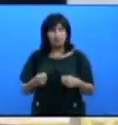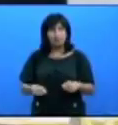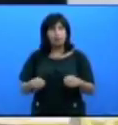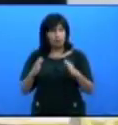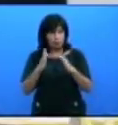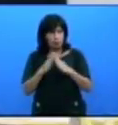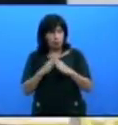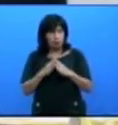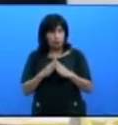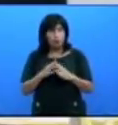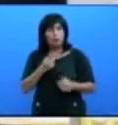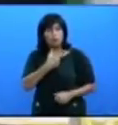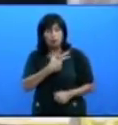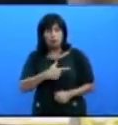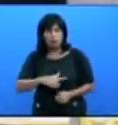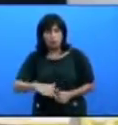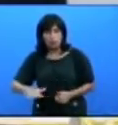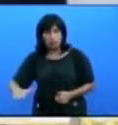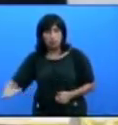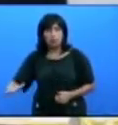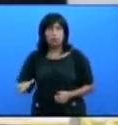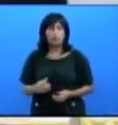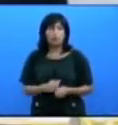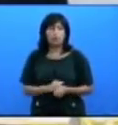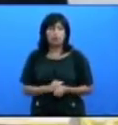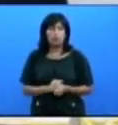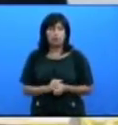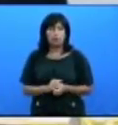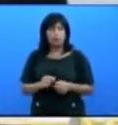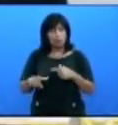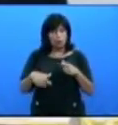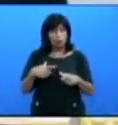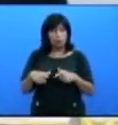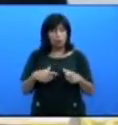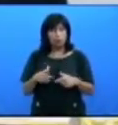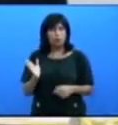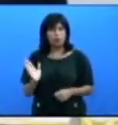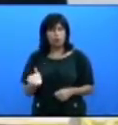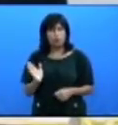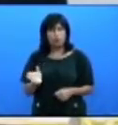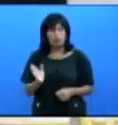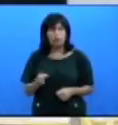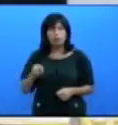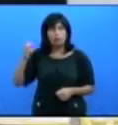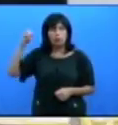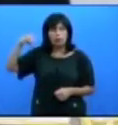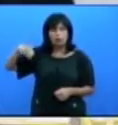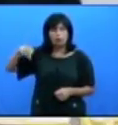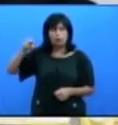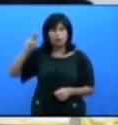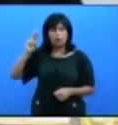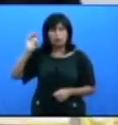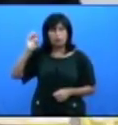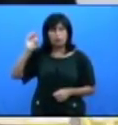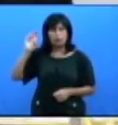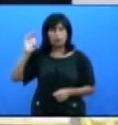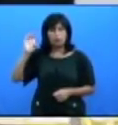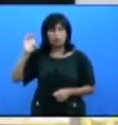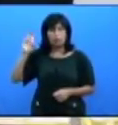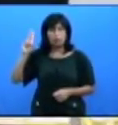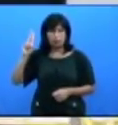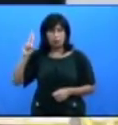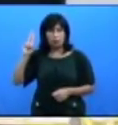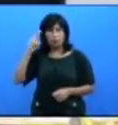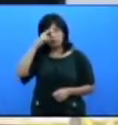imediato funcionamento. Artigo 2º. O acervo do Museu Ferroviário será constituído